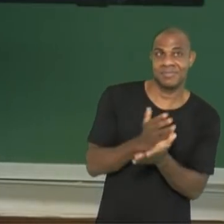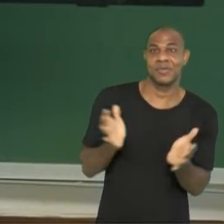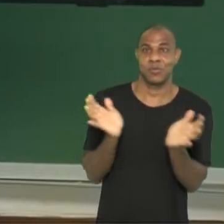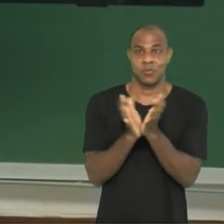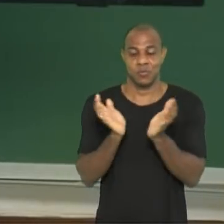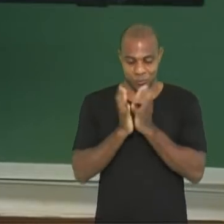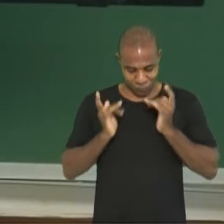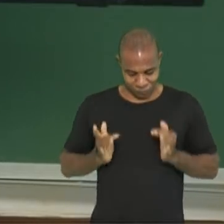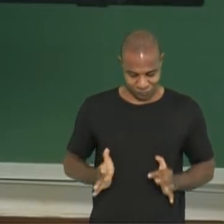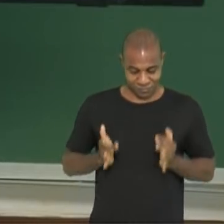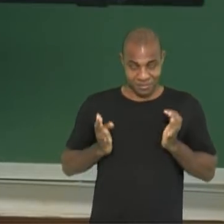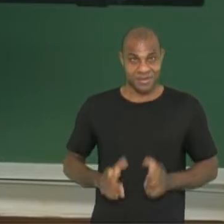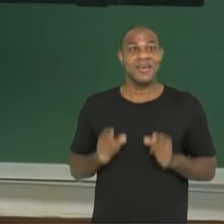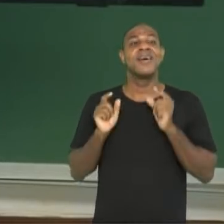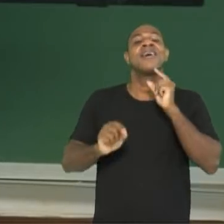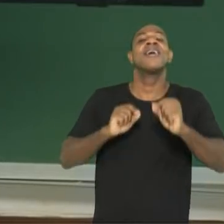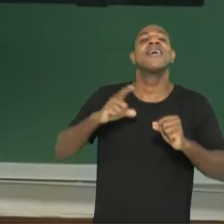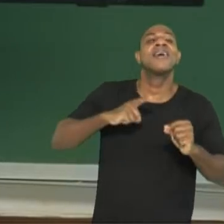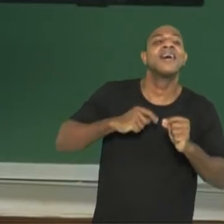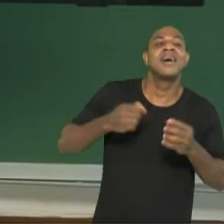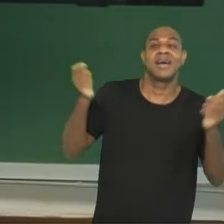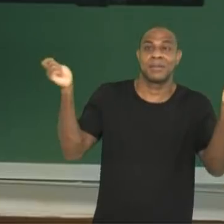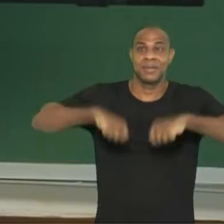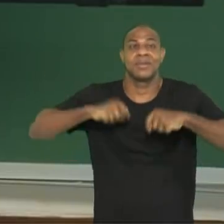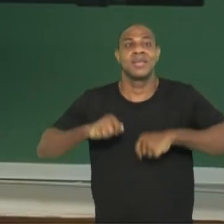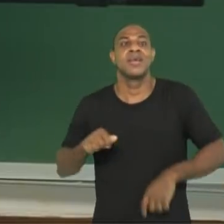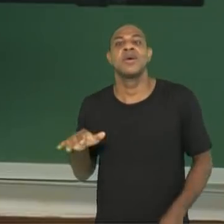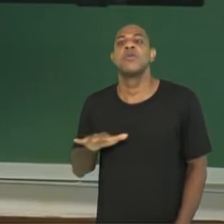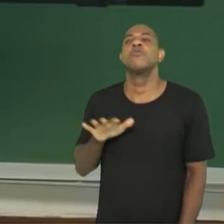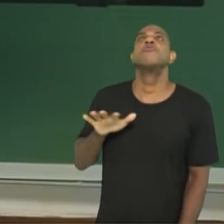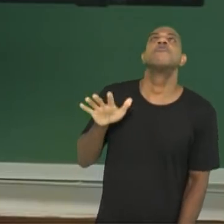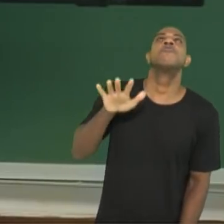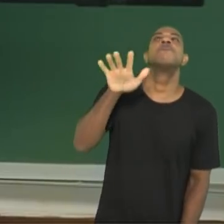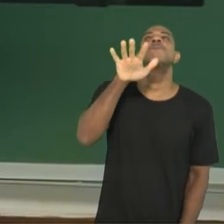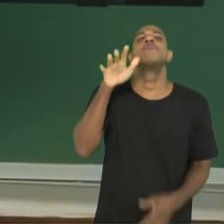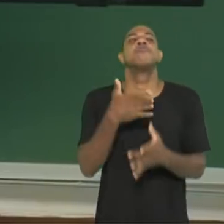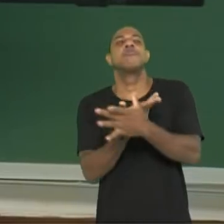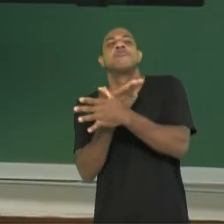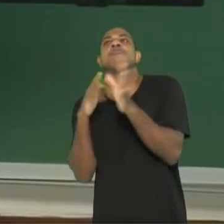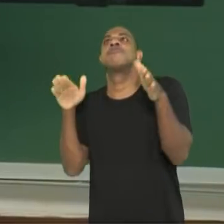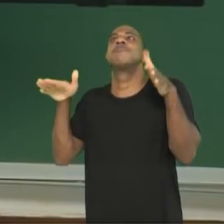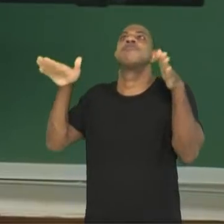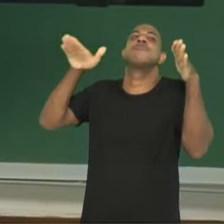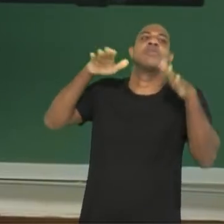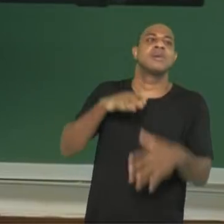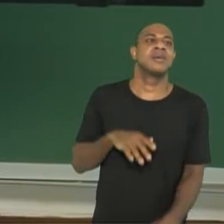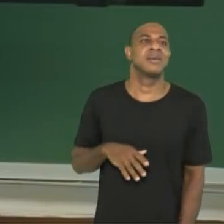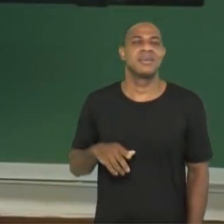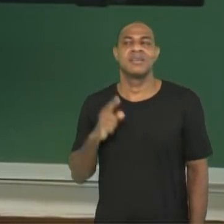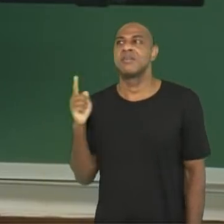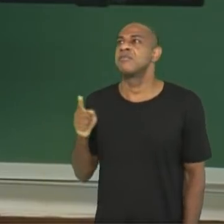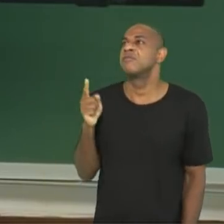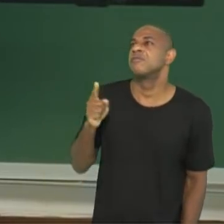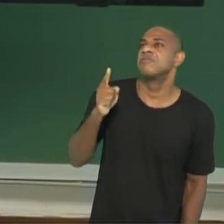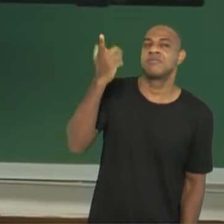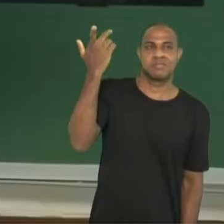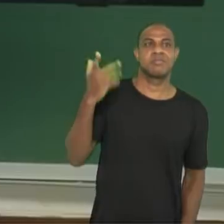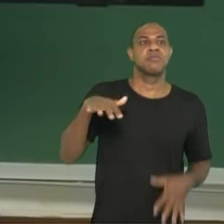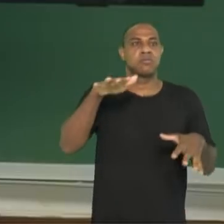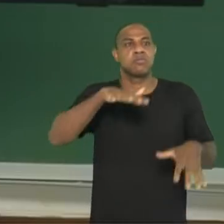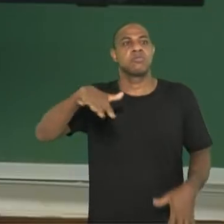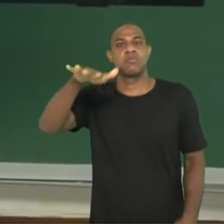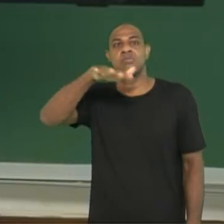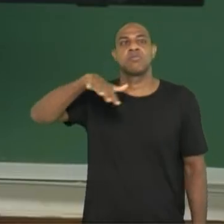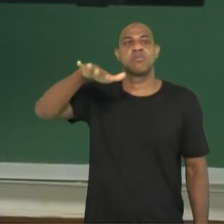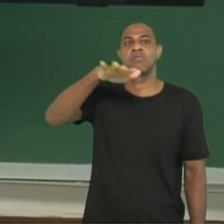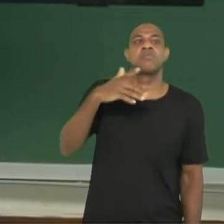boa parte deles, tem a capacidade de voar, e isso faz com que eles consigam atingir espaços e ambientes que outros